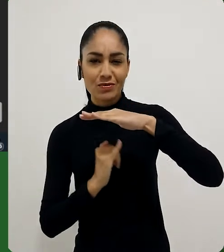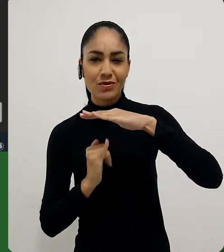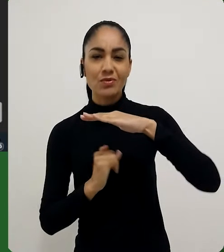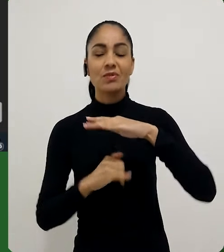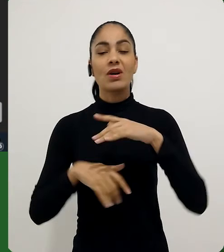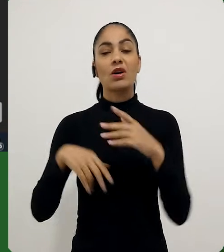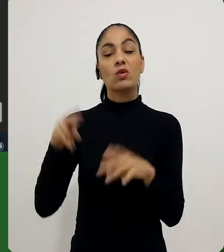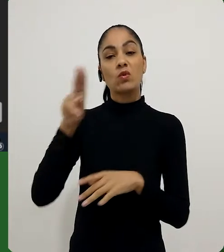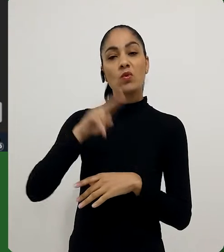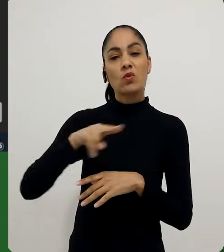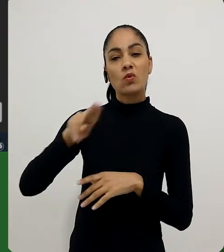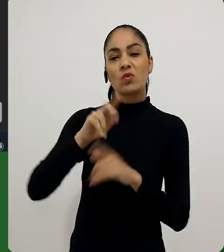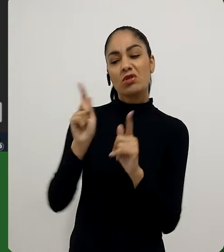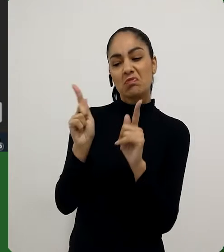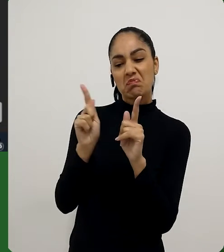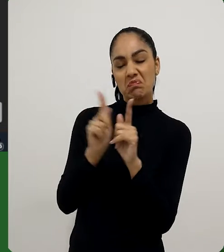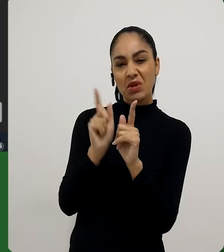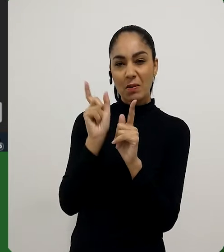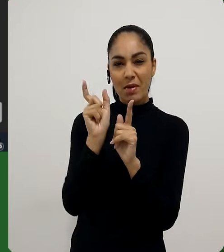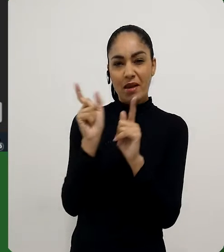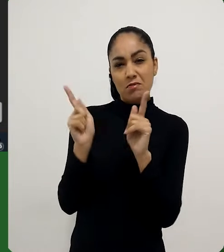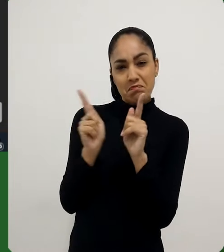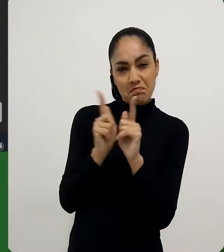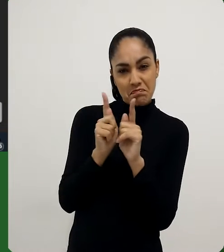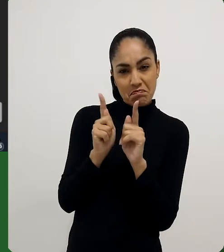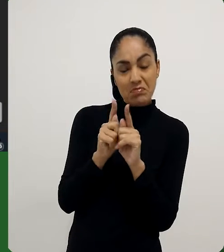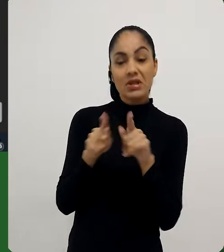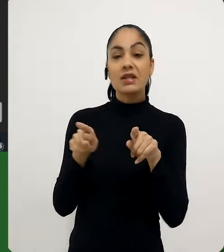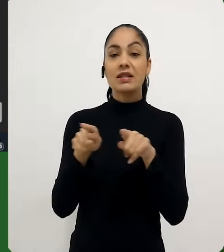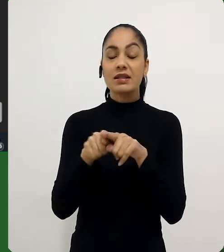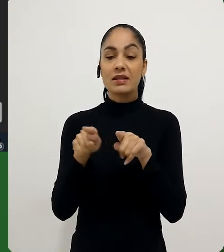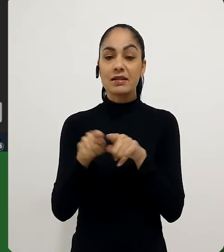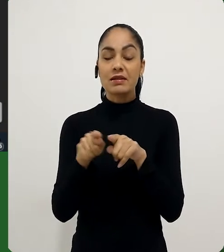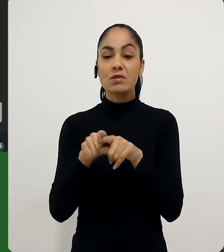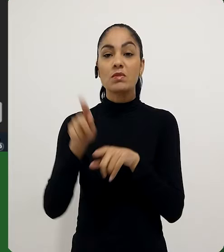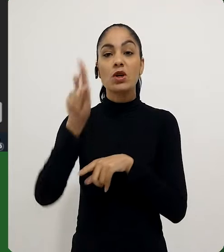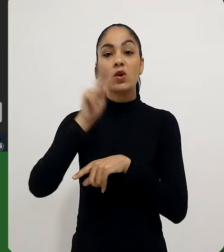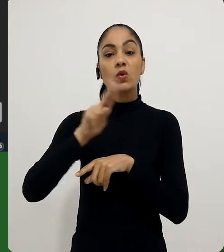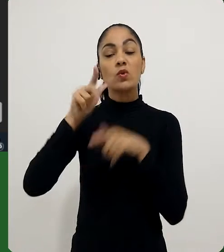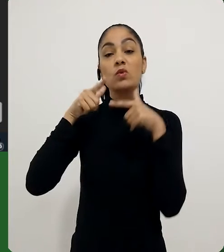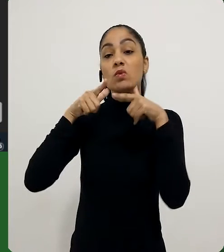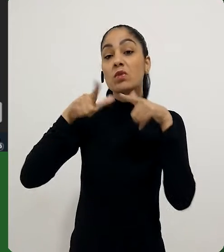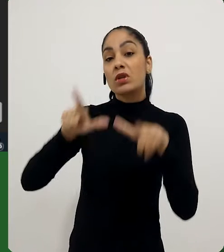uma linguagem informal. Nós utilizamos muitas abreviaturas,